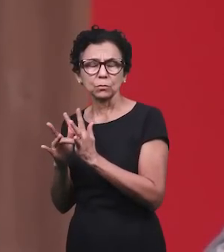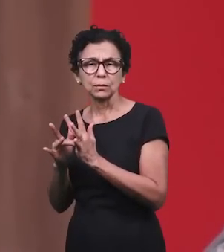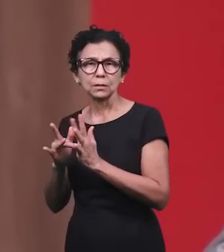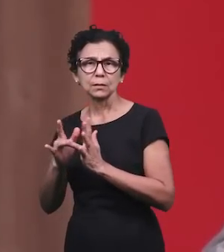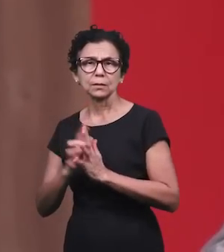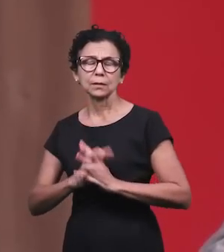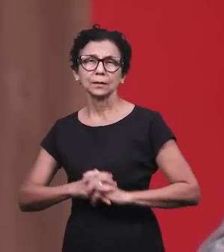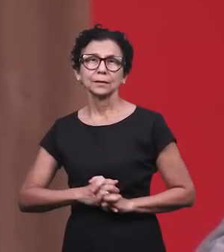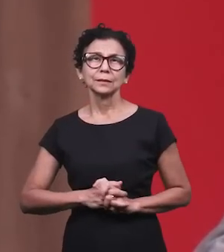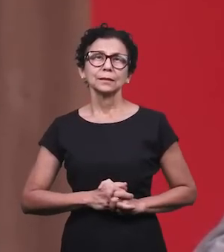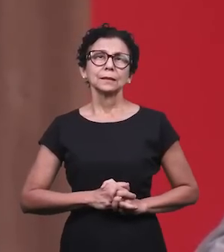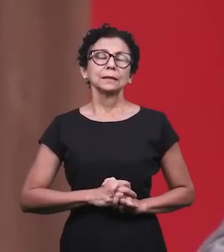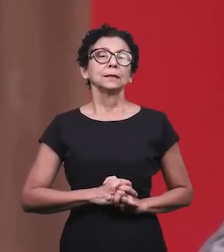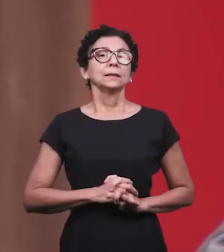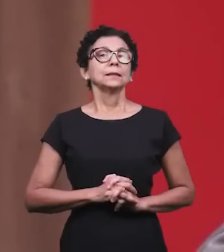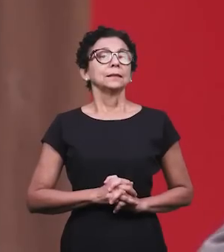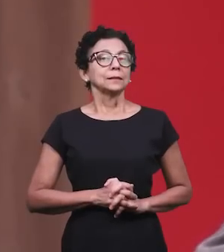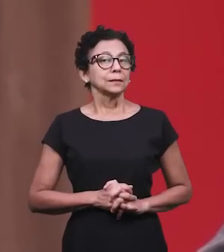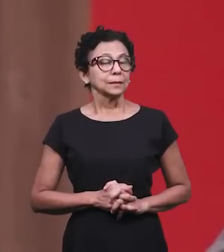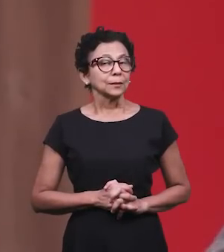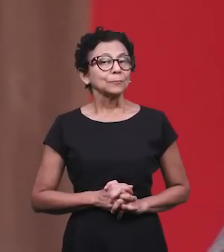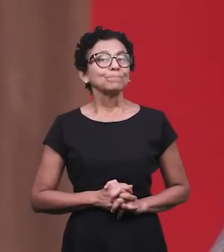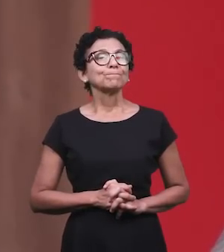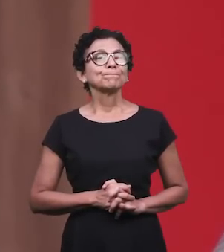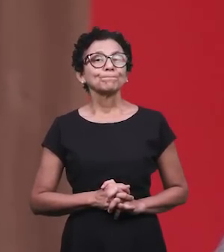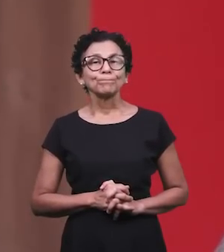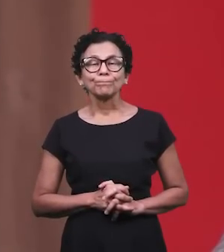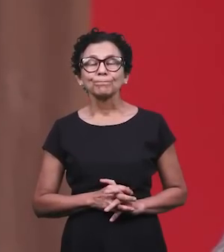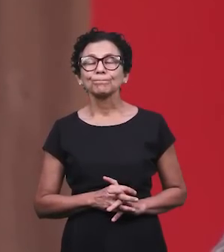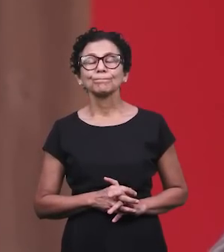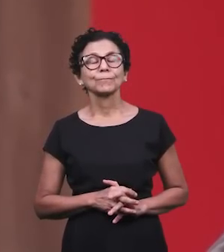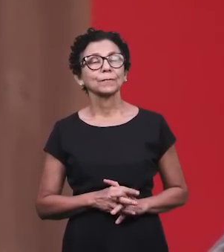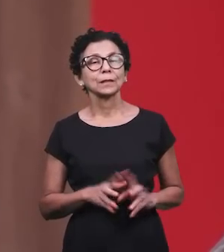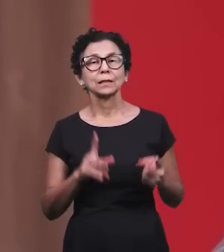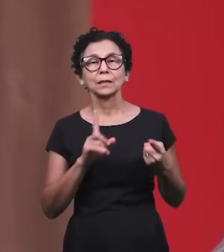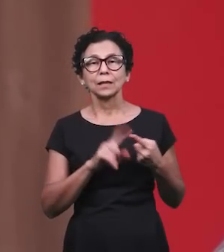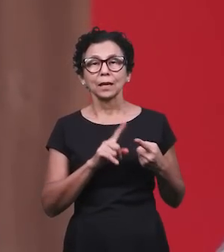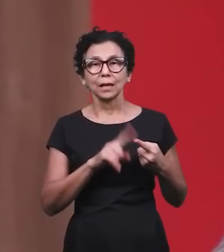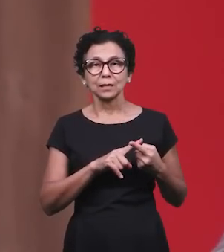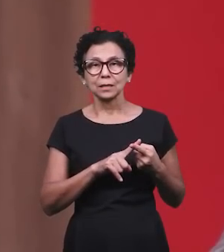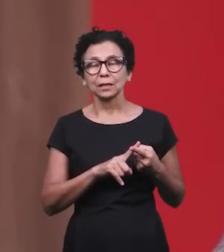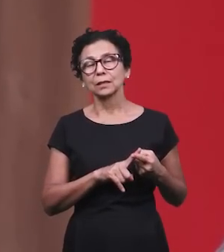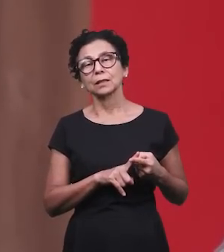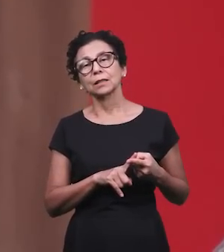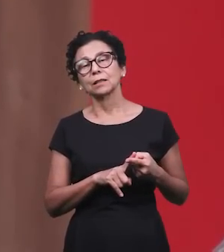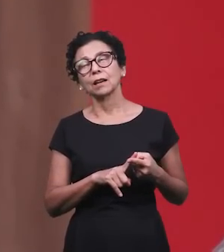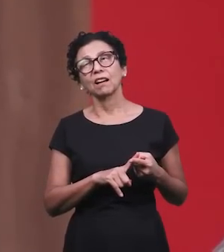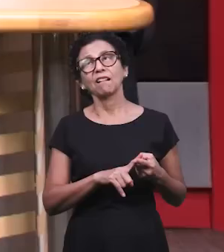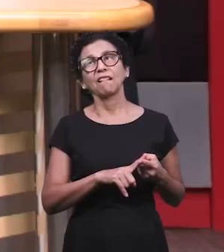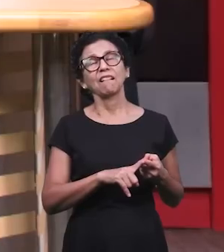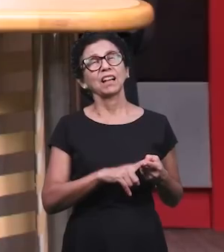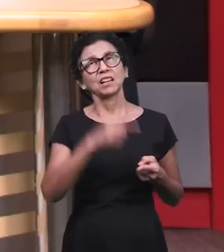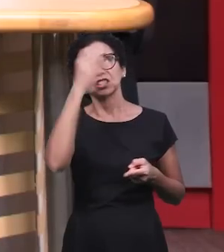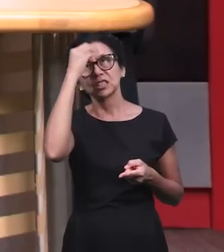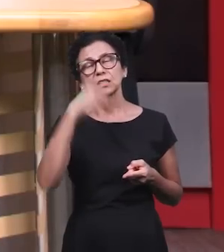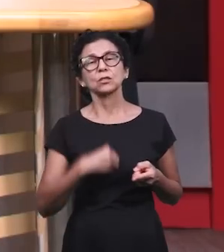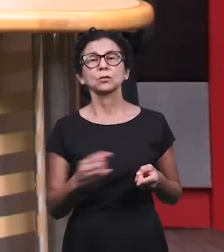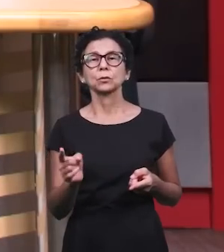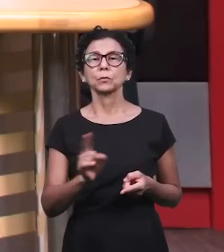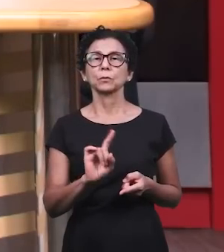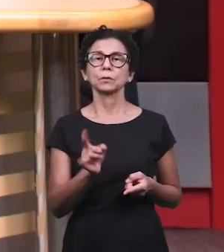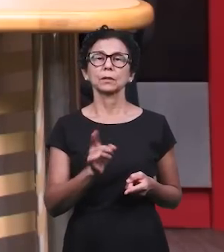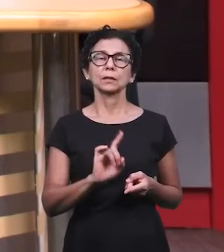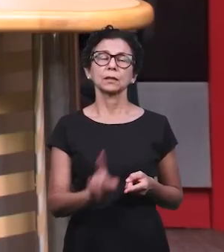a perseverança dele, né? Ele não desanimou diante, né, ainda não veio